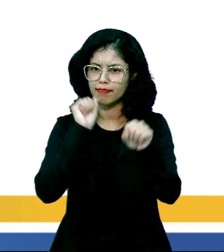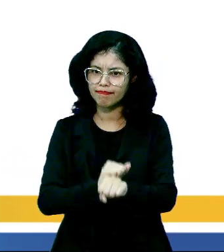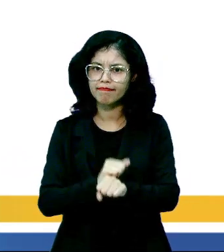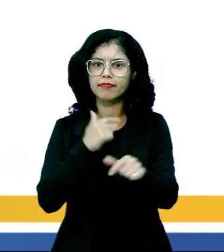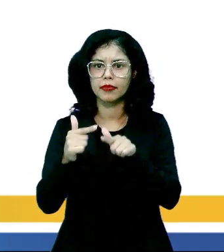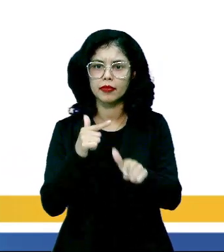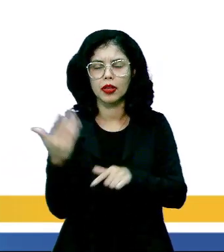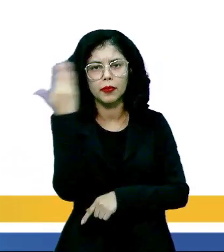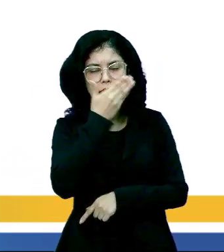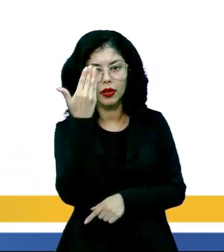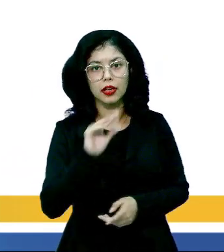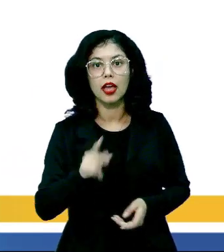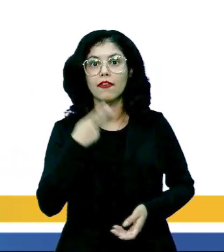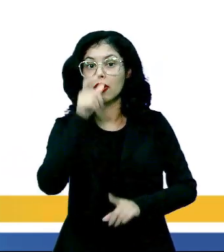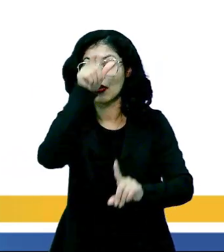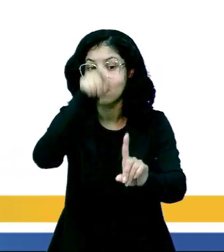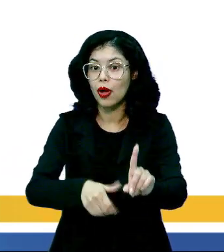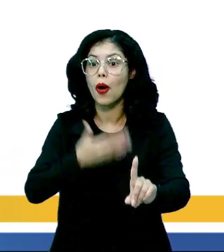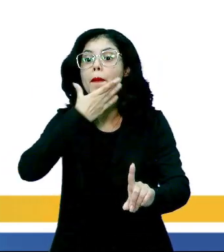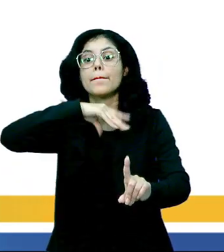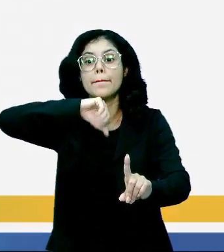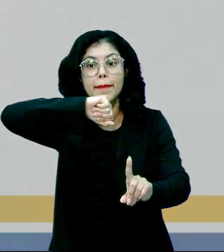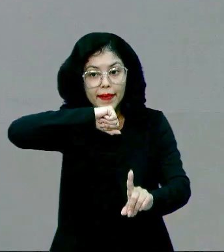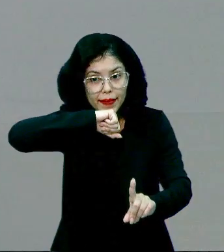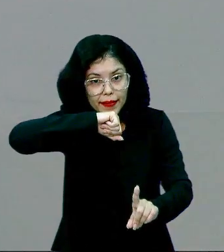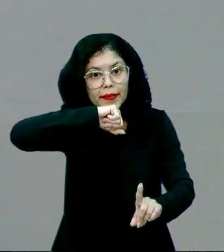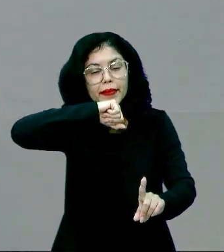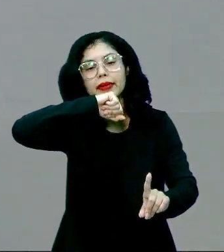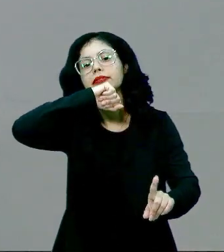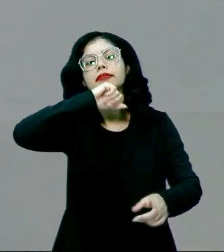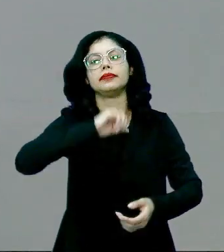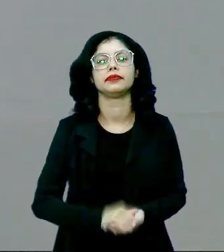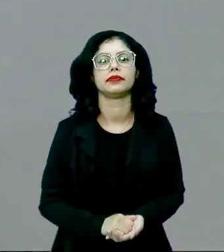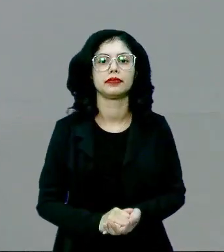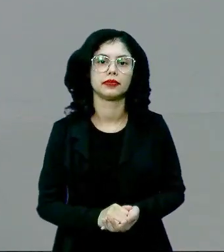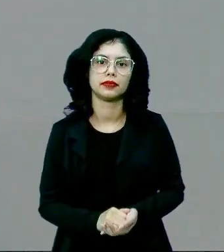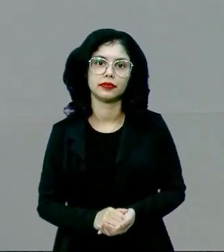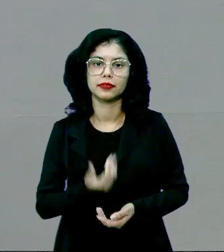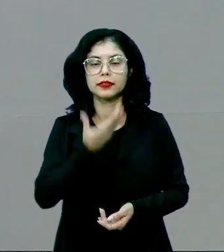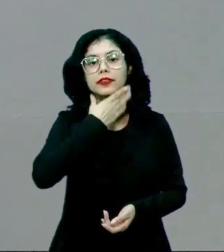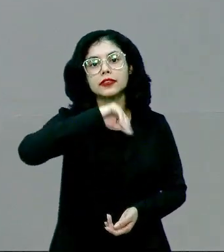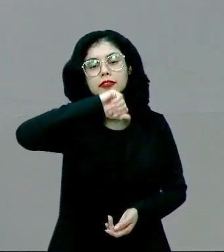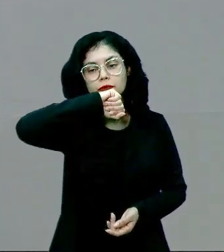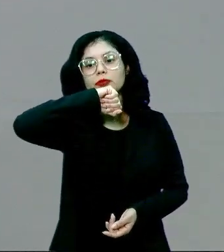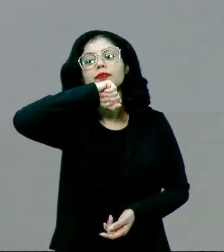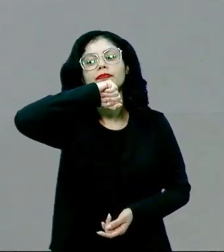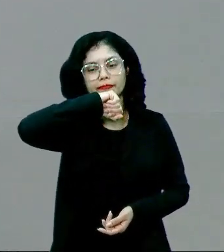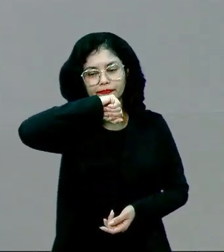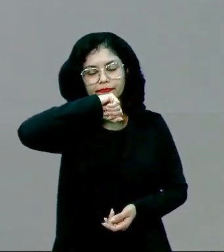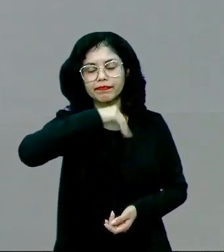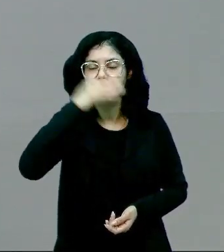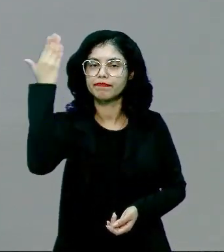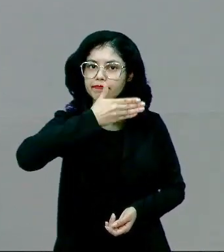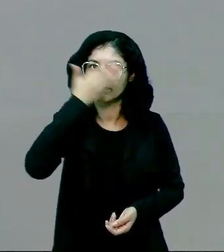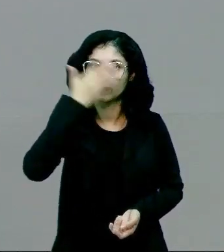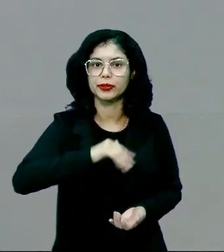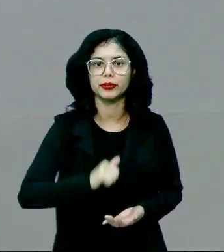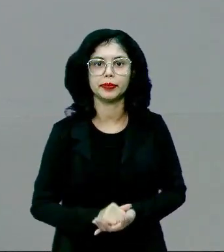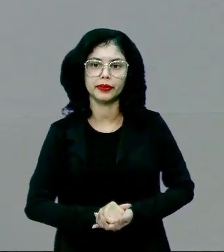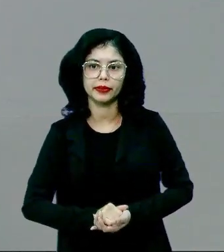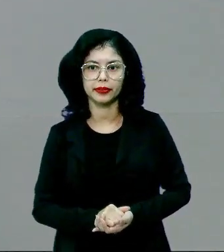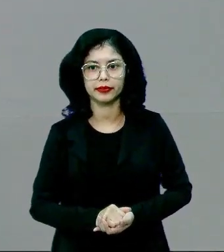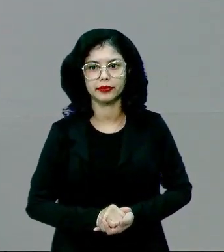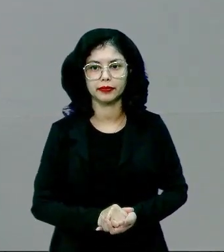a sua cegueira mas isso aí tá se referindo a Borges e o texto não fala isso de Borges quem se aposentou devido a cegueira